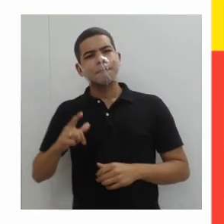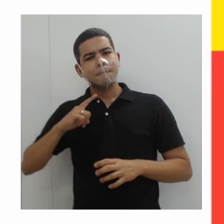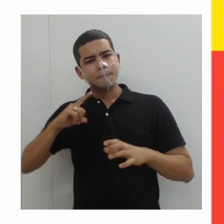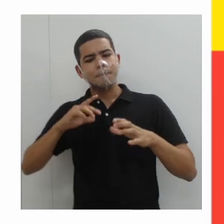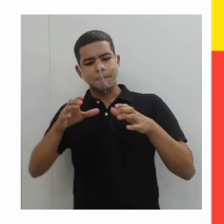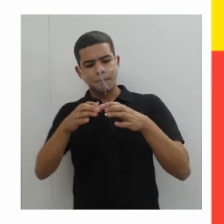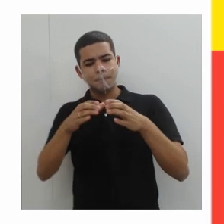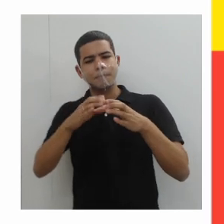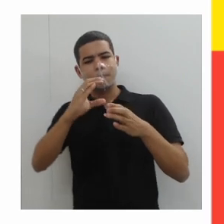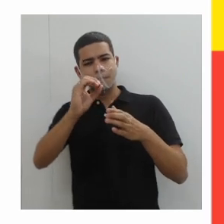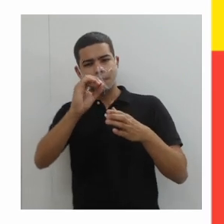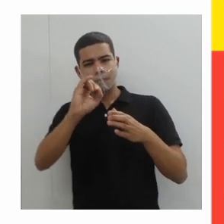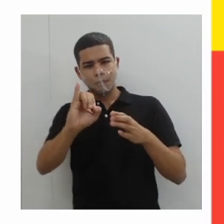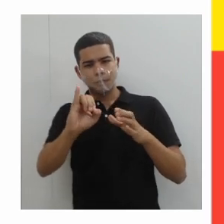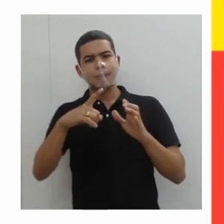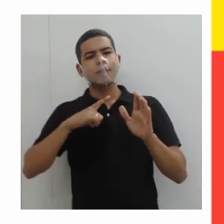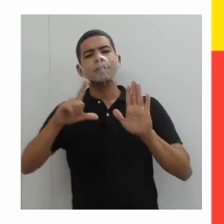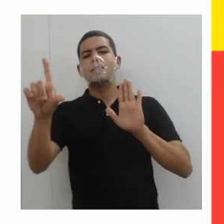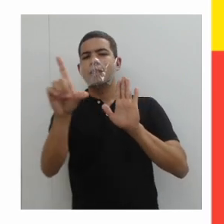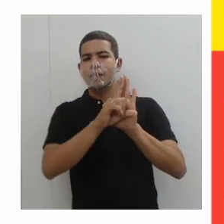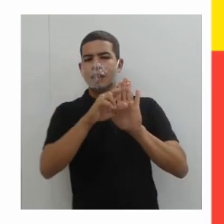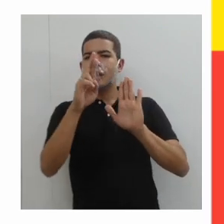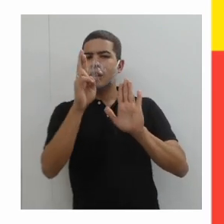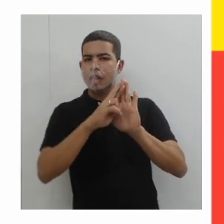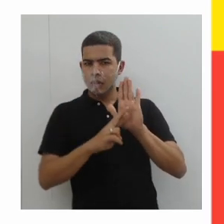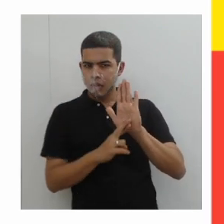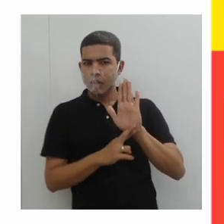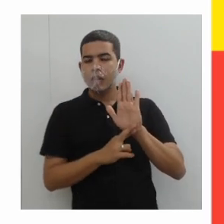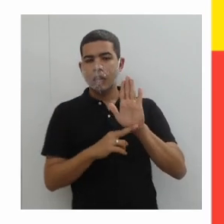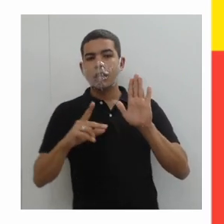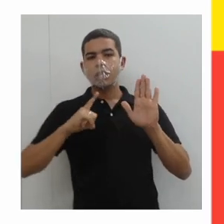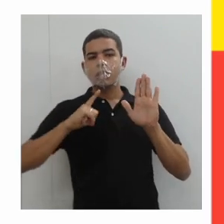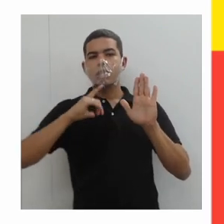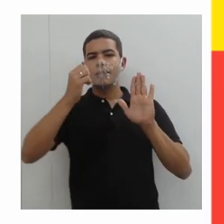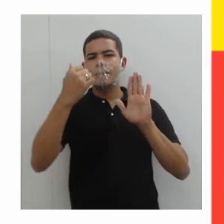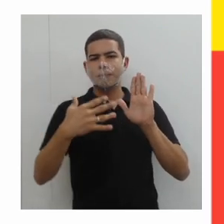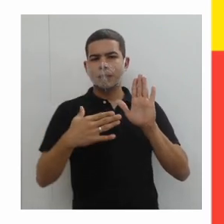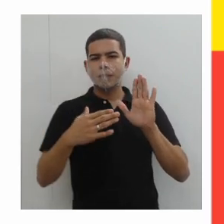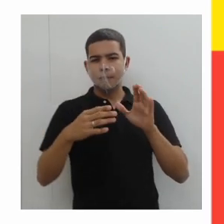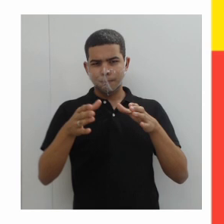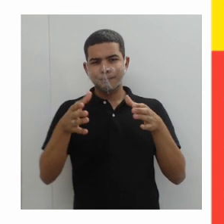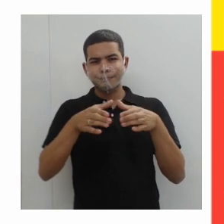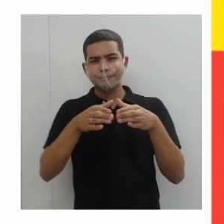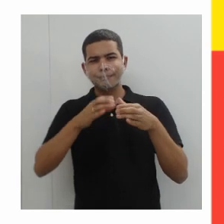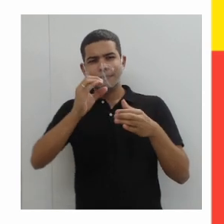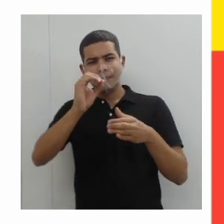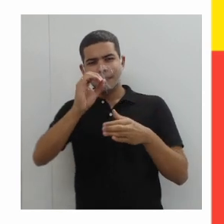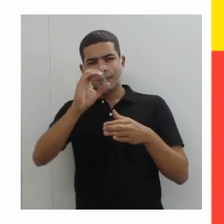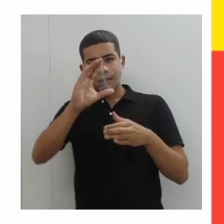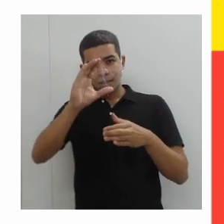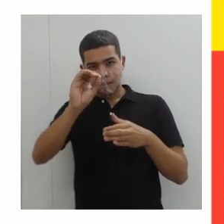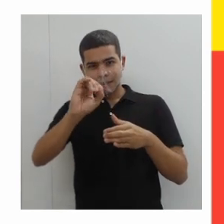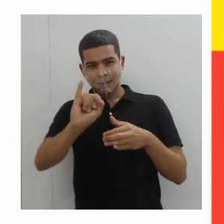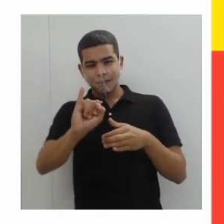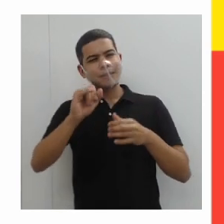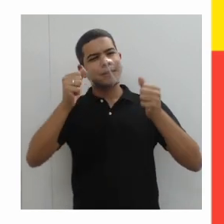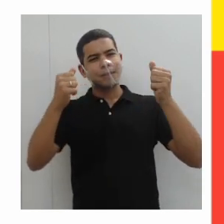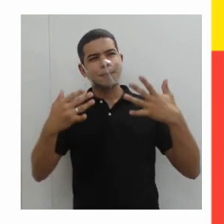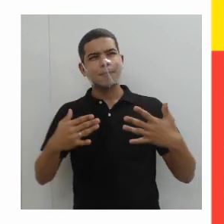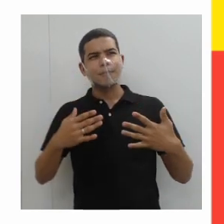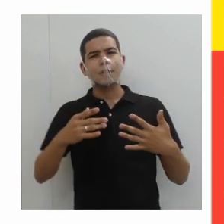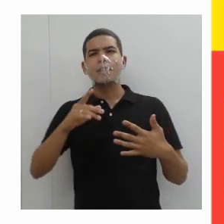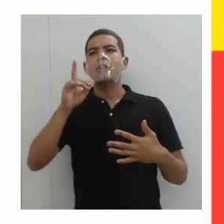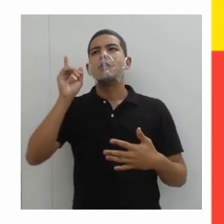lei, tá? A gente está falando sobre regra, a gente está falando sobre norma. De acordo com o Comitê Olímpico Internacional, não